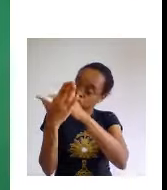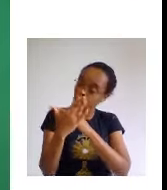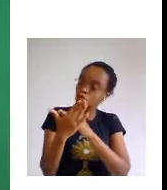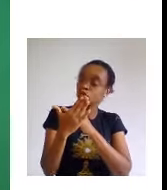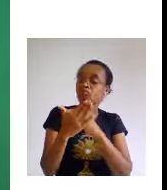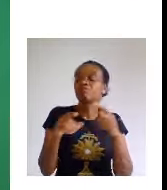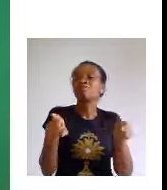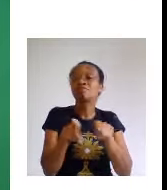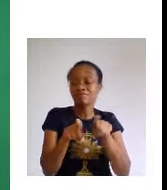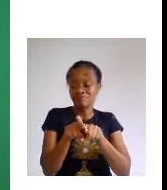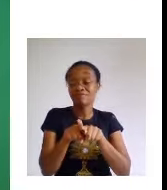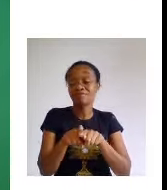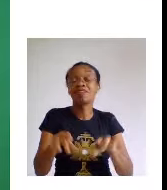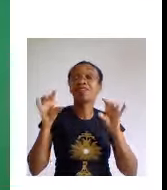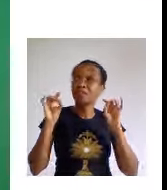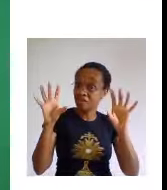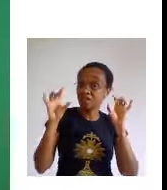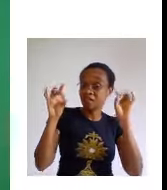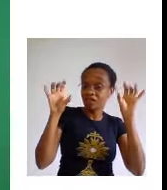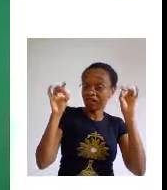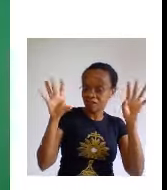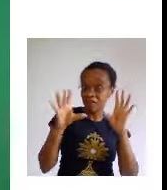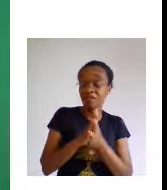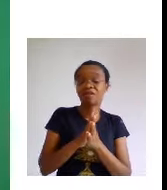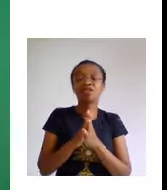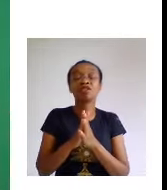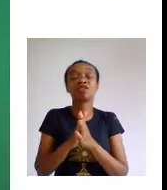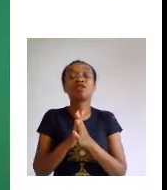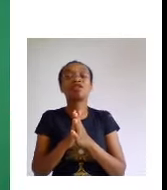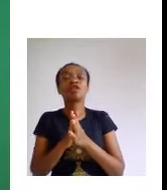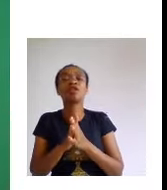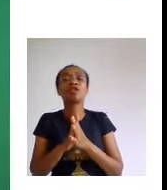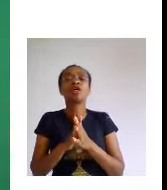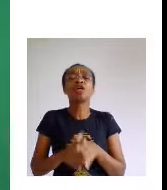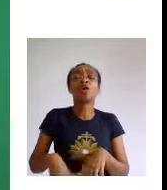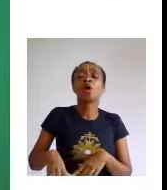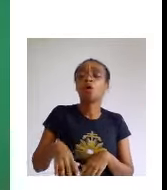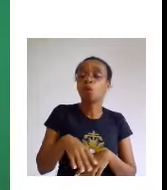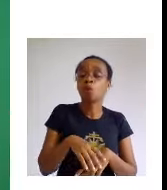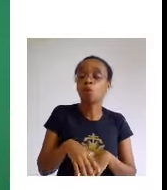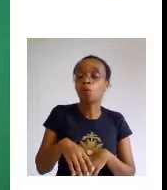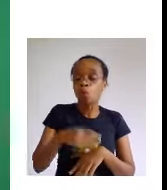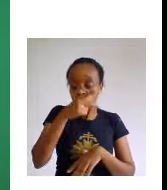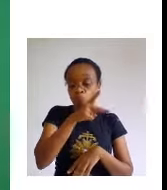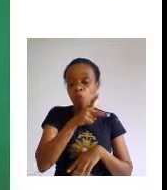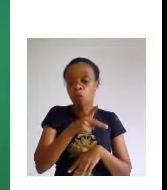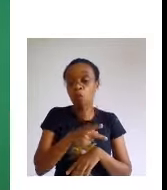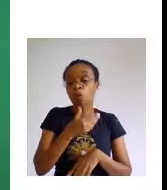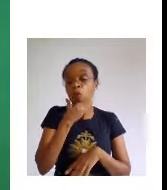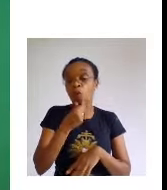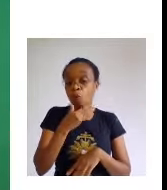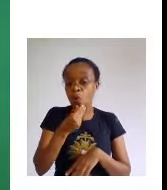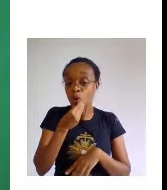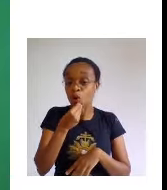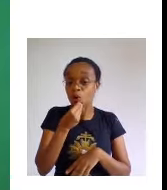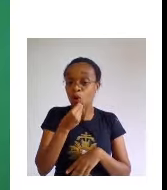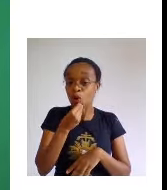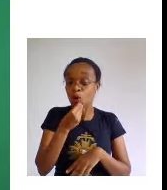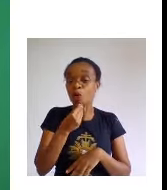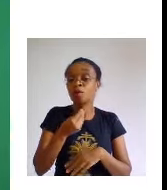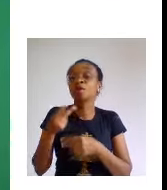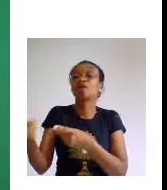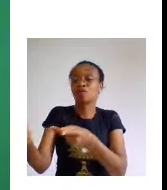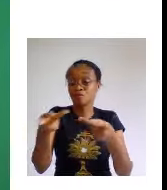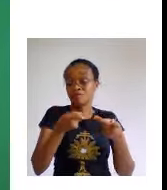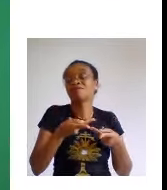ajudando. E especialmente, né, ao Dr. Lincoln Alves, que daqui a pouco será apresentado, né, e é o nosso convidado especial